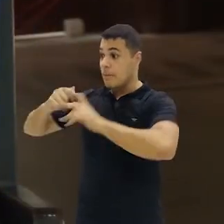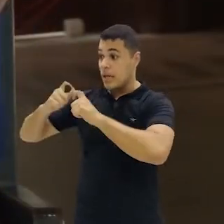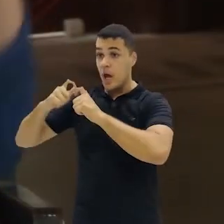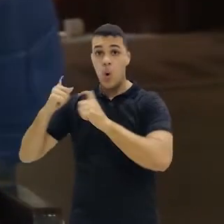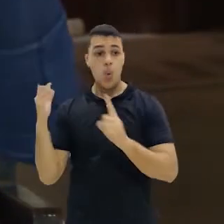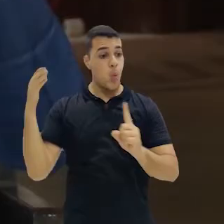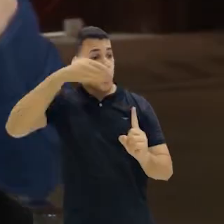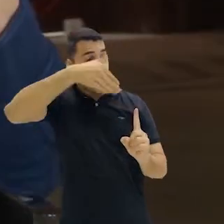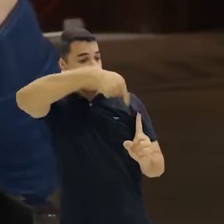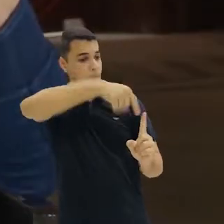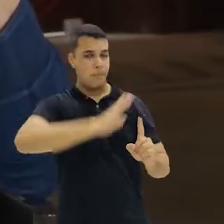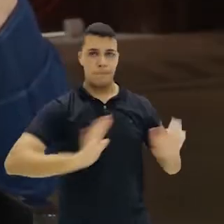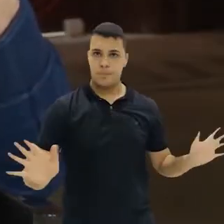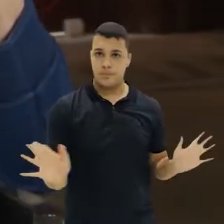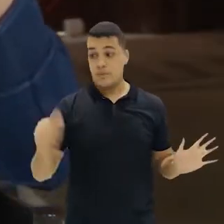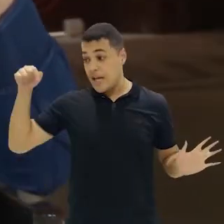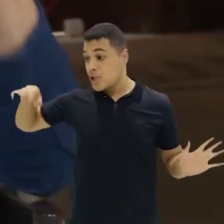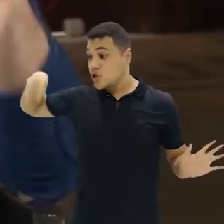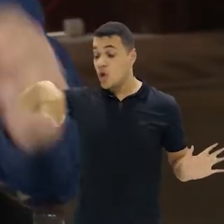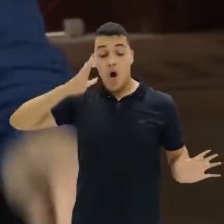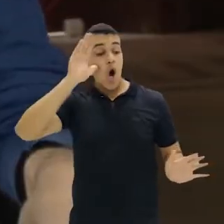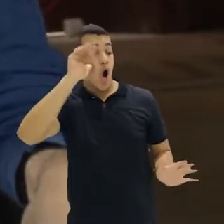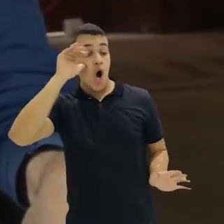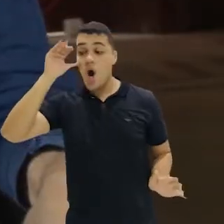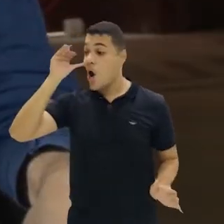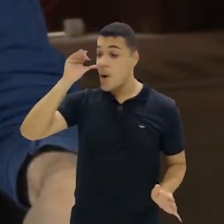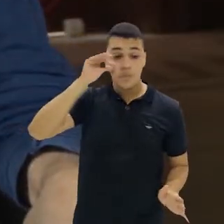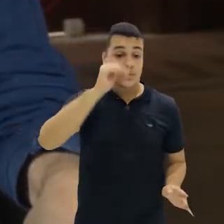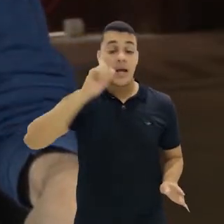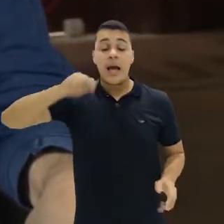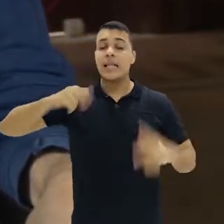está dada e da qual ele não participou diretamente.